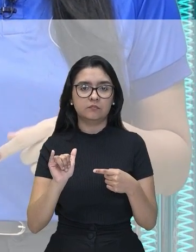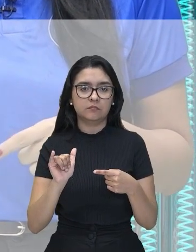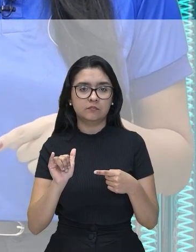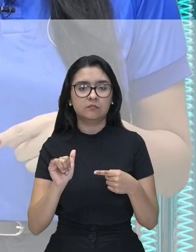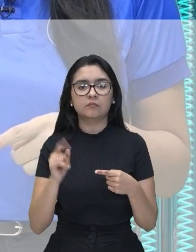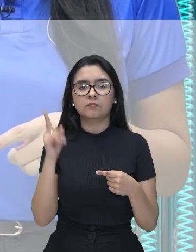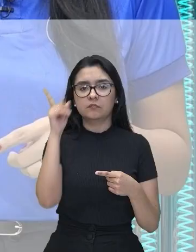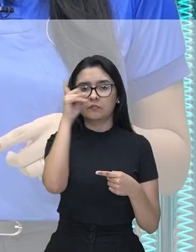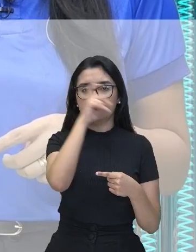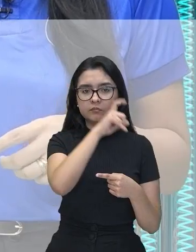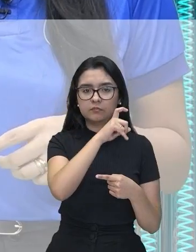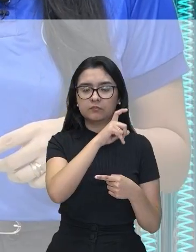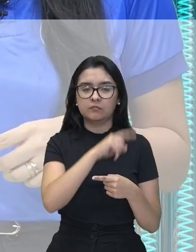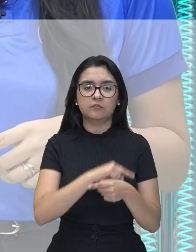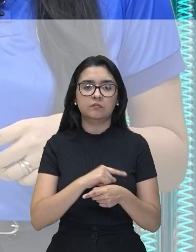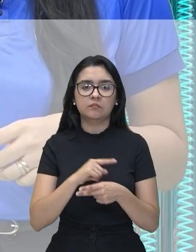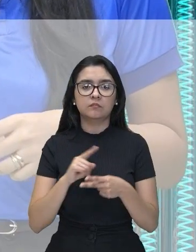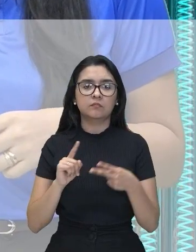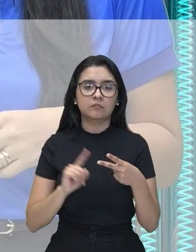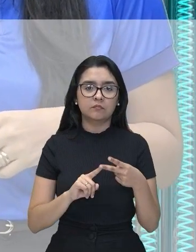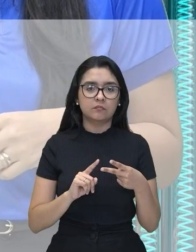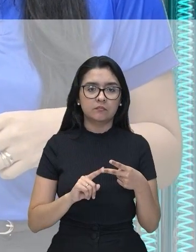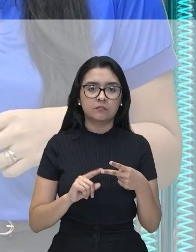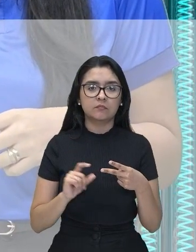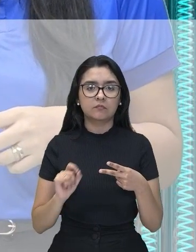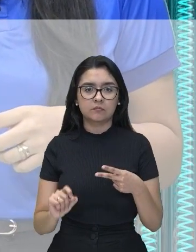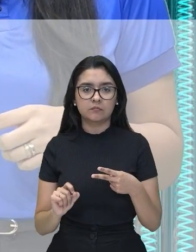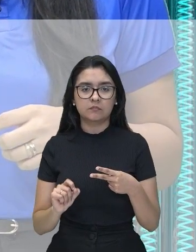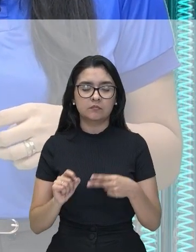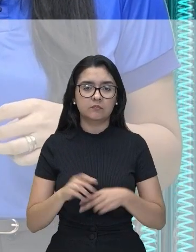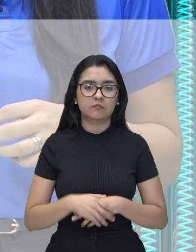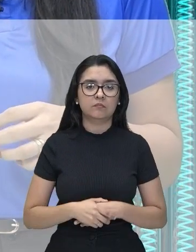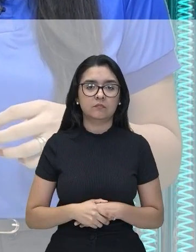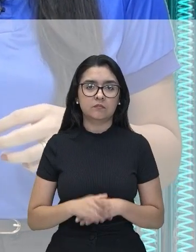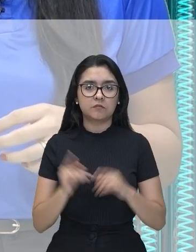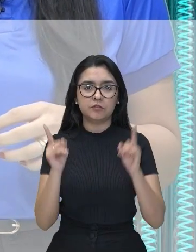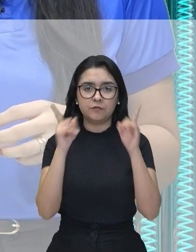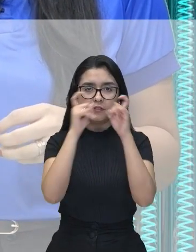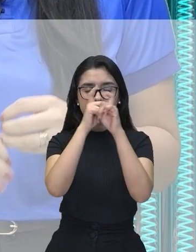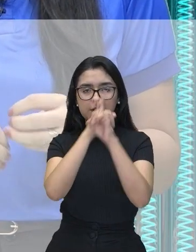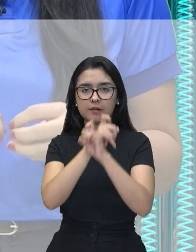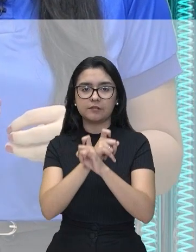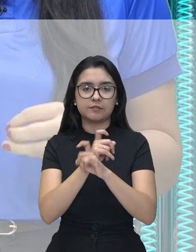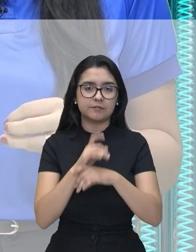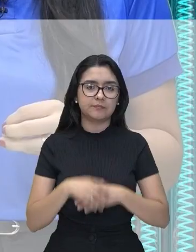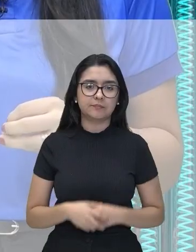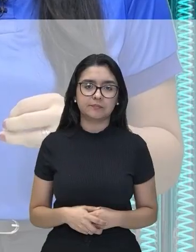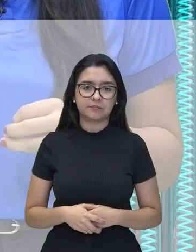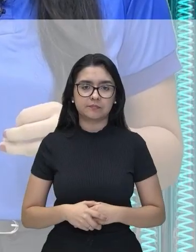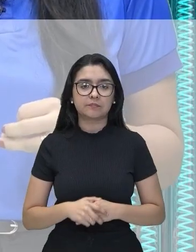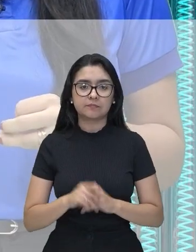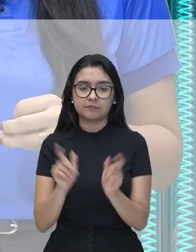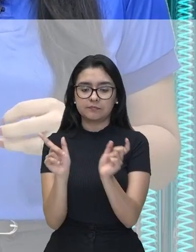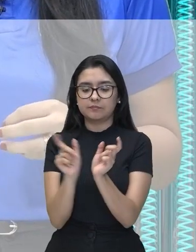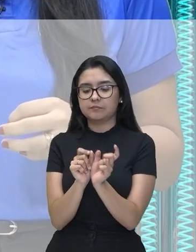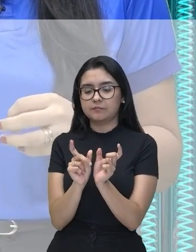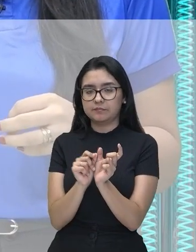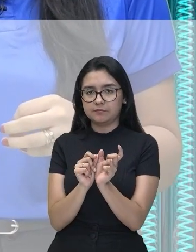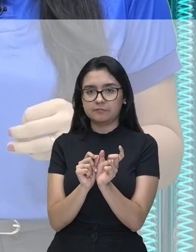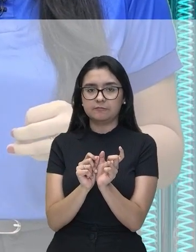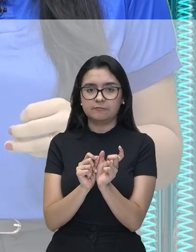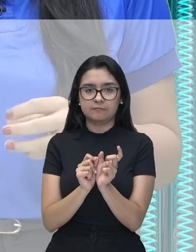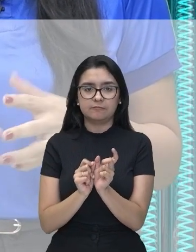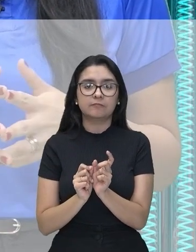difícil, hardly, dificilmente. Quando eu acrescentei esse sufixo, ele foi transformado em